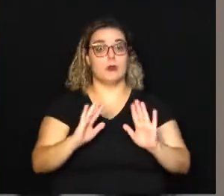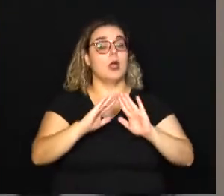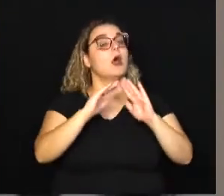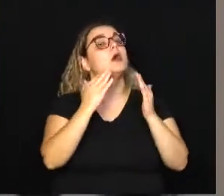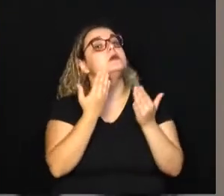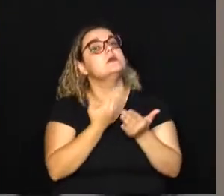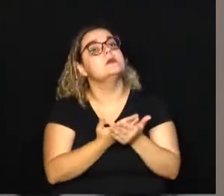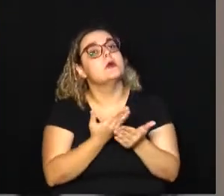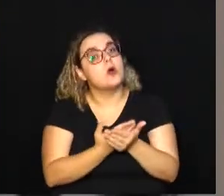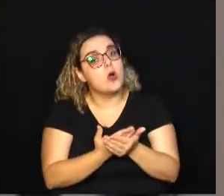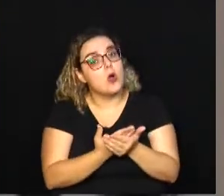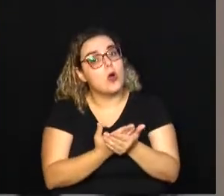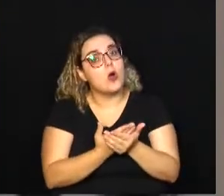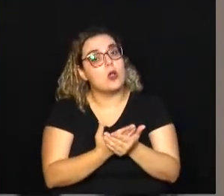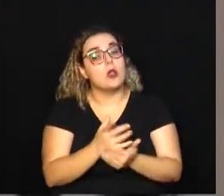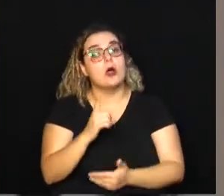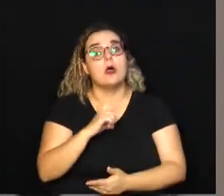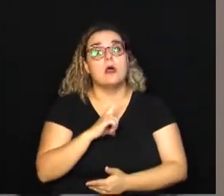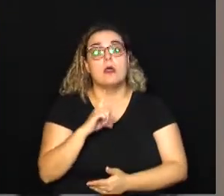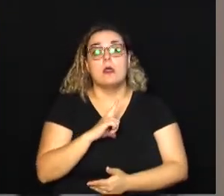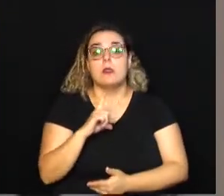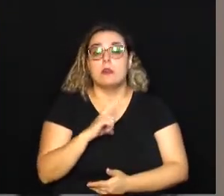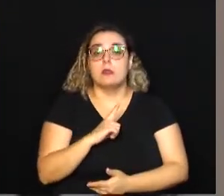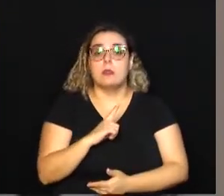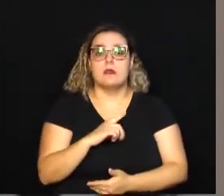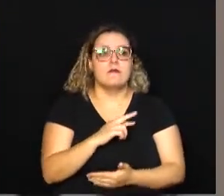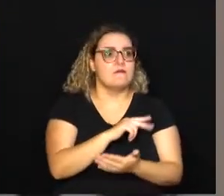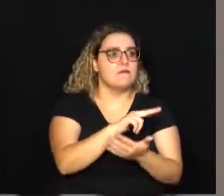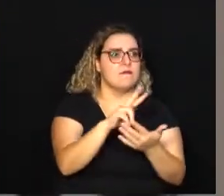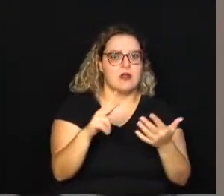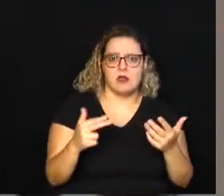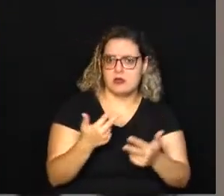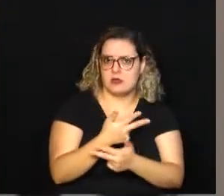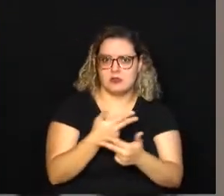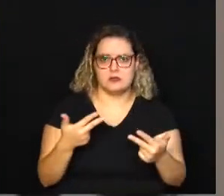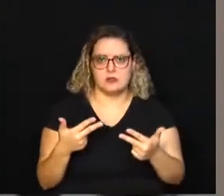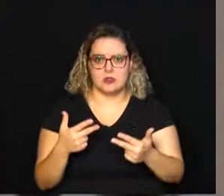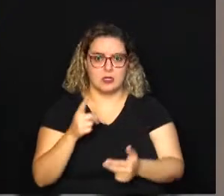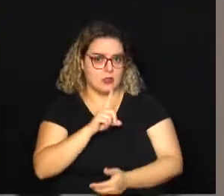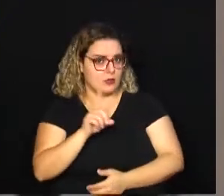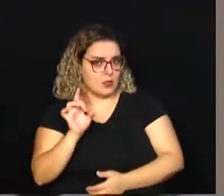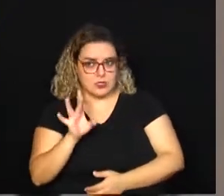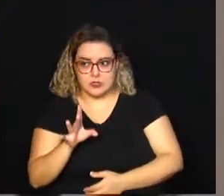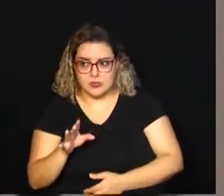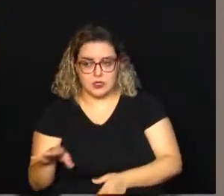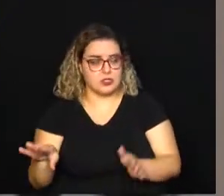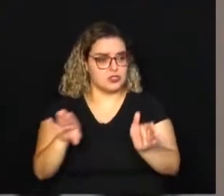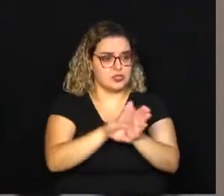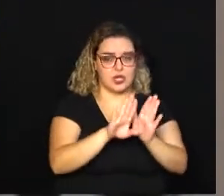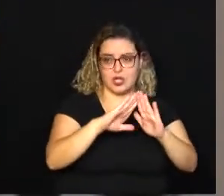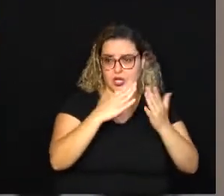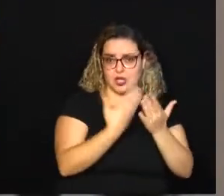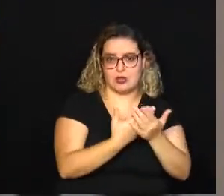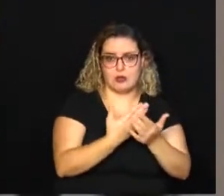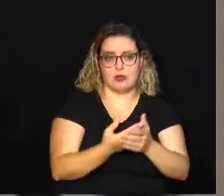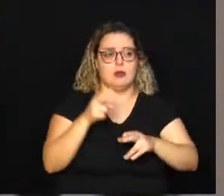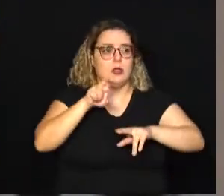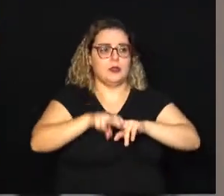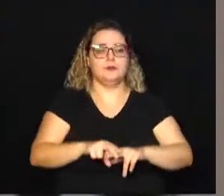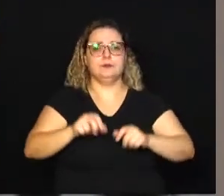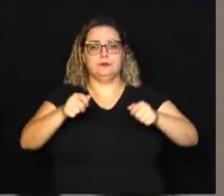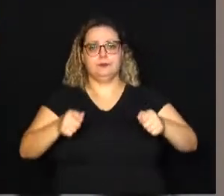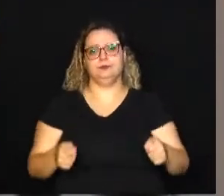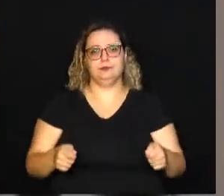é, envolve, não é apenas chegar na escola e sentar numa carteira.